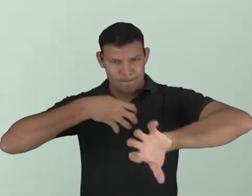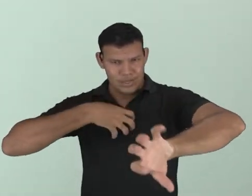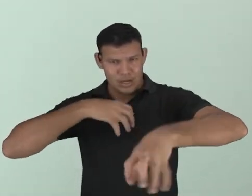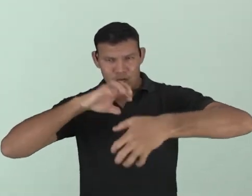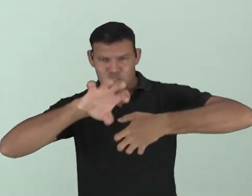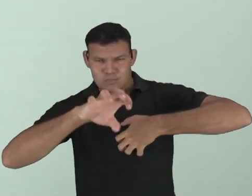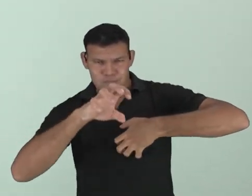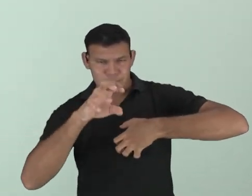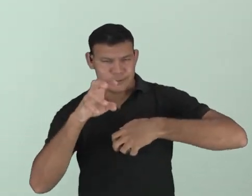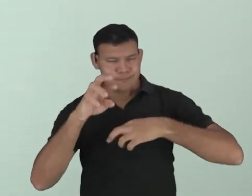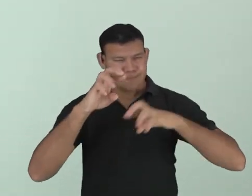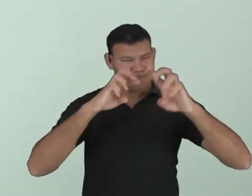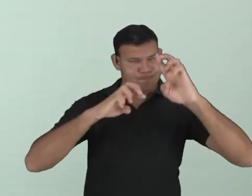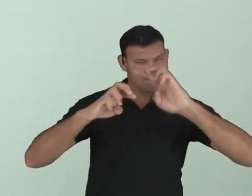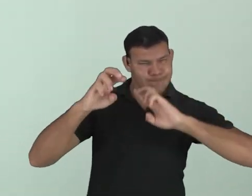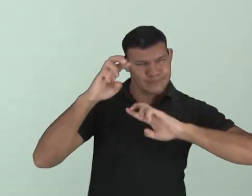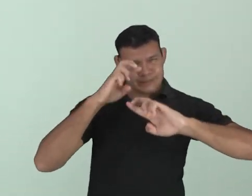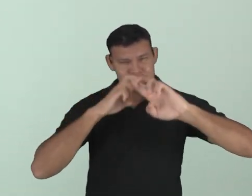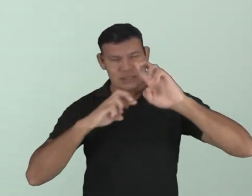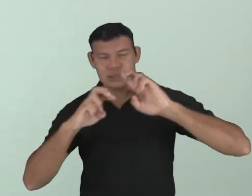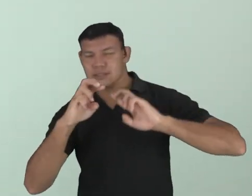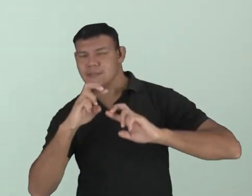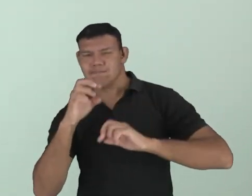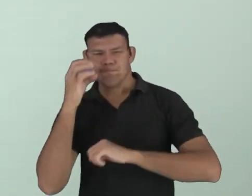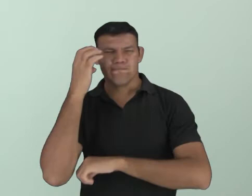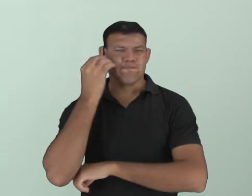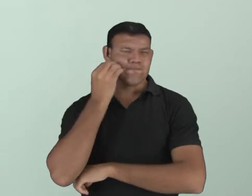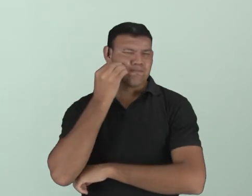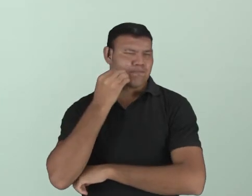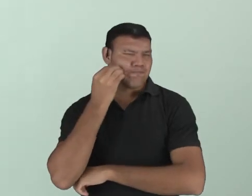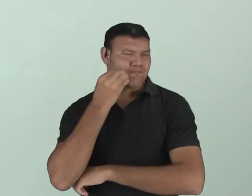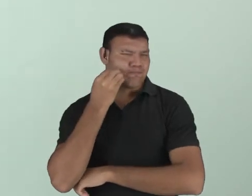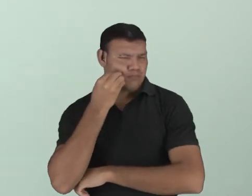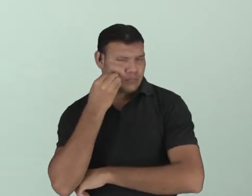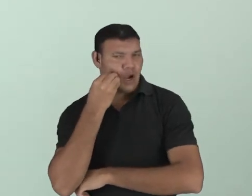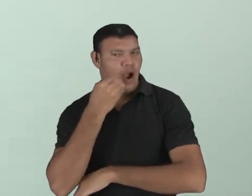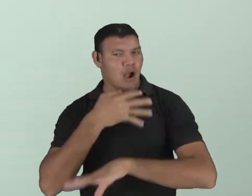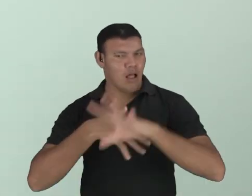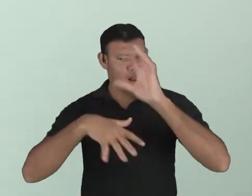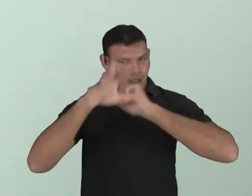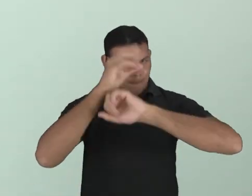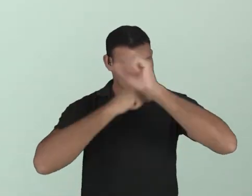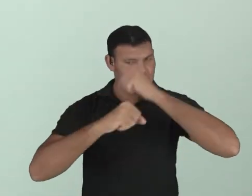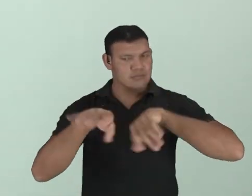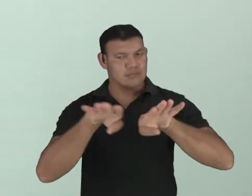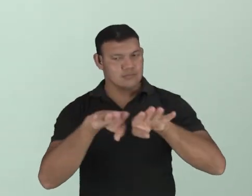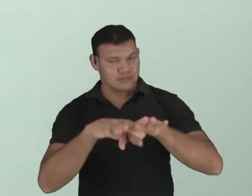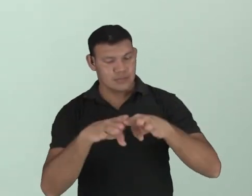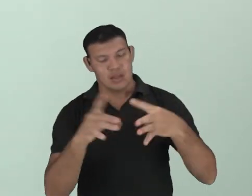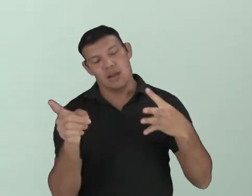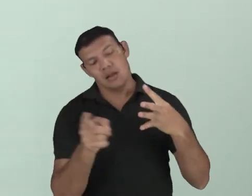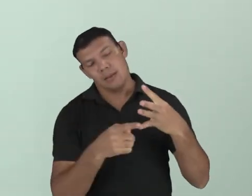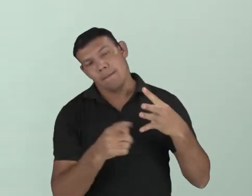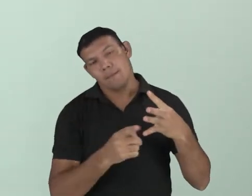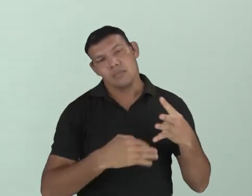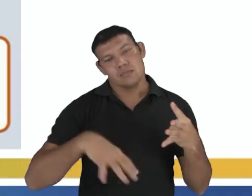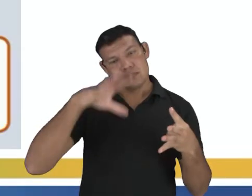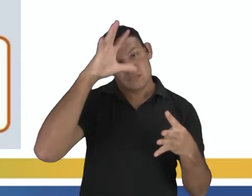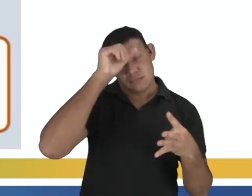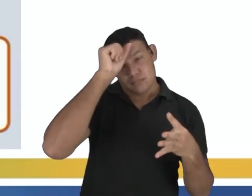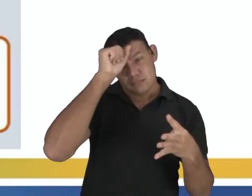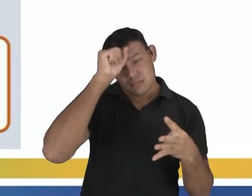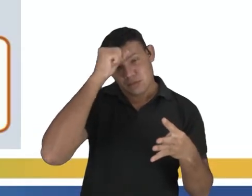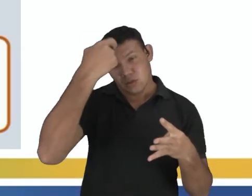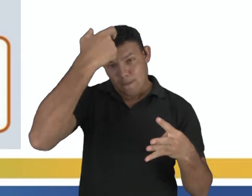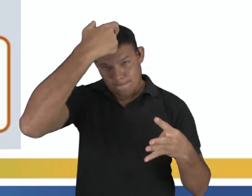pessoa pode olhar e baseado naquela experiência realmente também aprender. E o último, que é aprender a ser, está